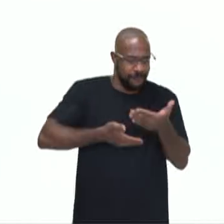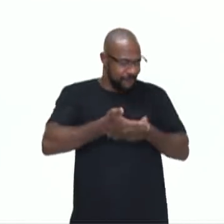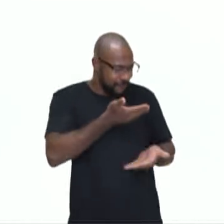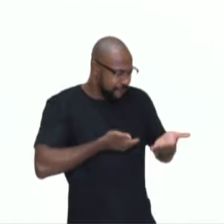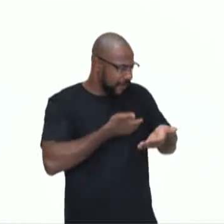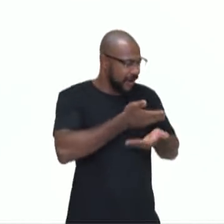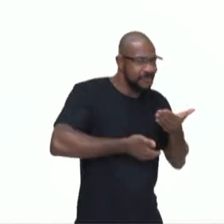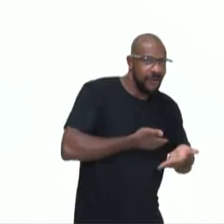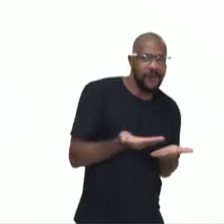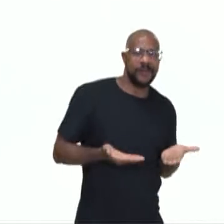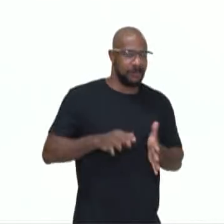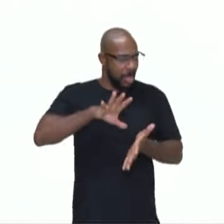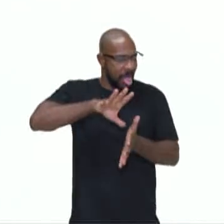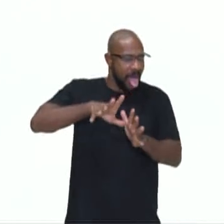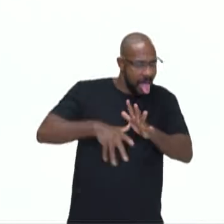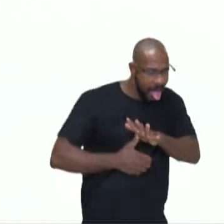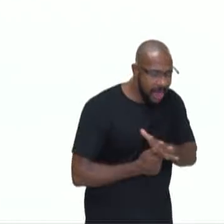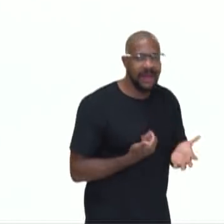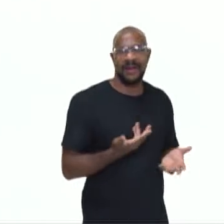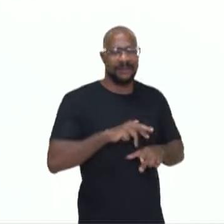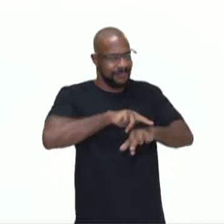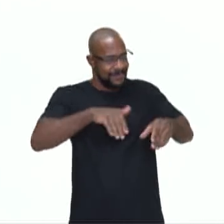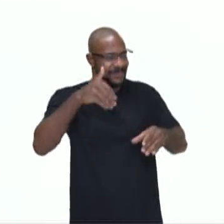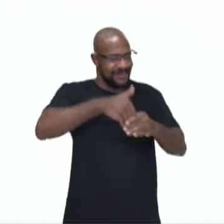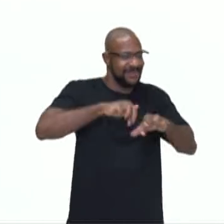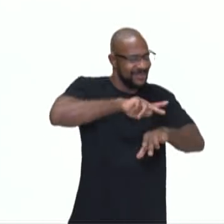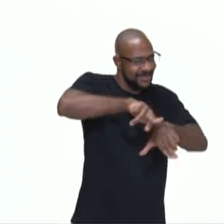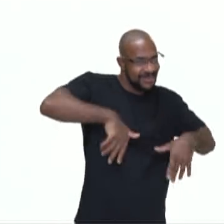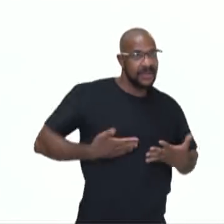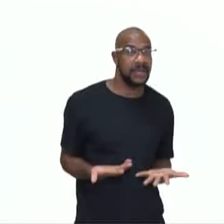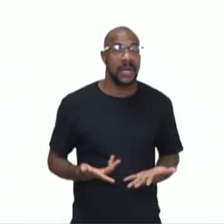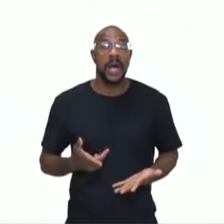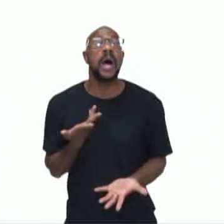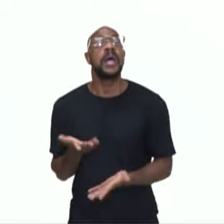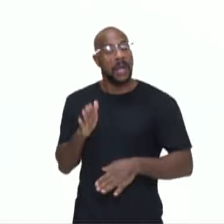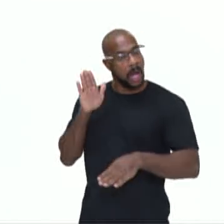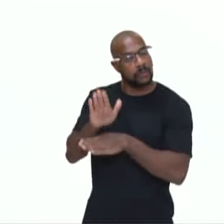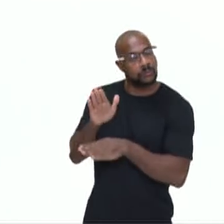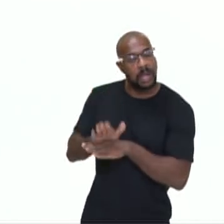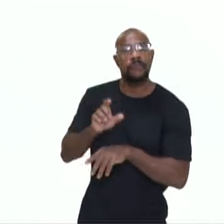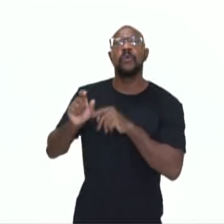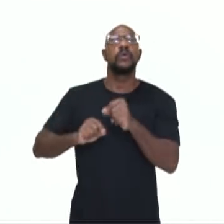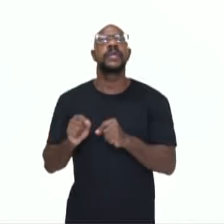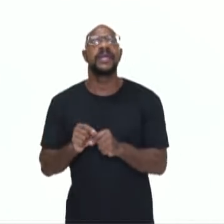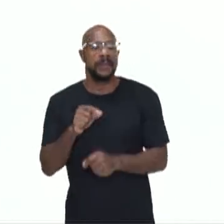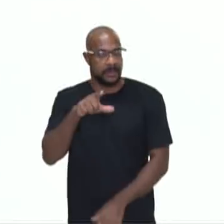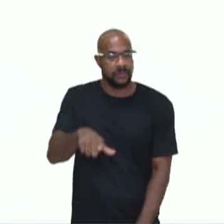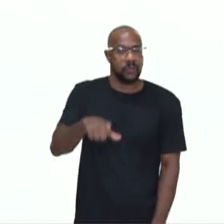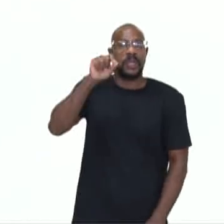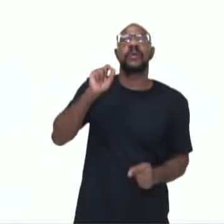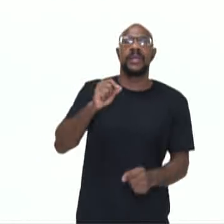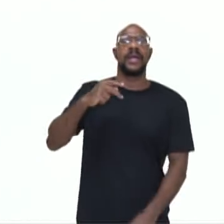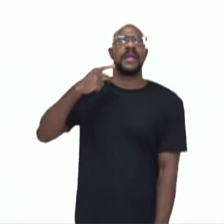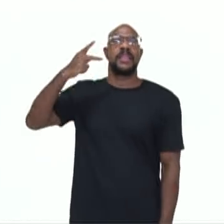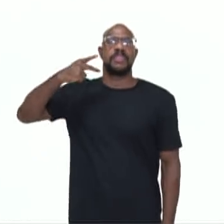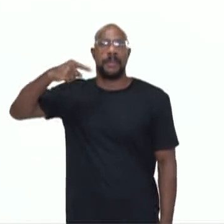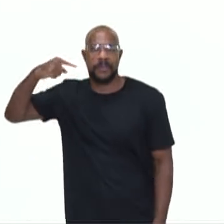corrupção eleitoral, essas oligarquias estaduais, elas ajudavam a eleger deputados e